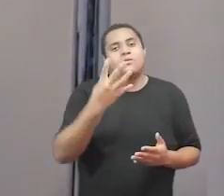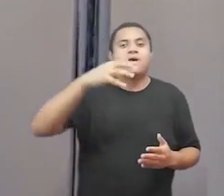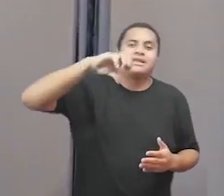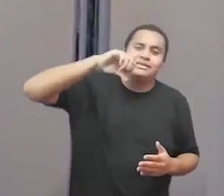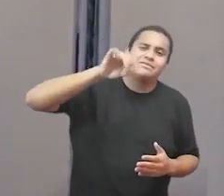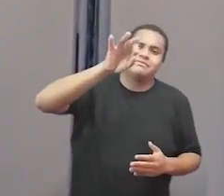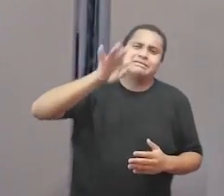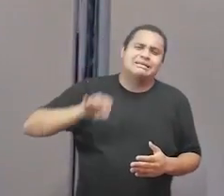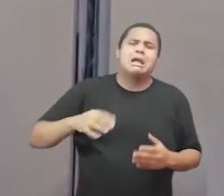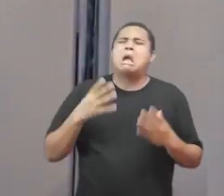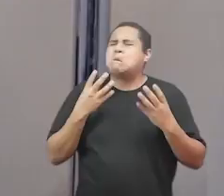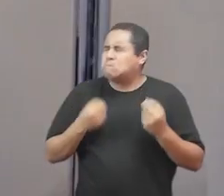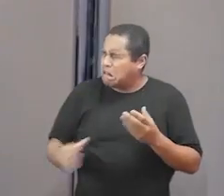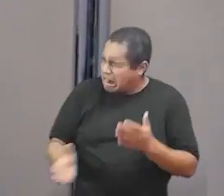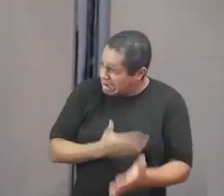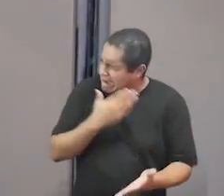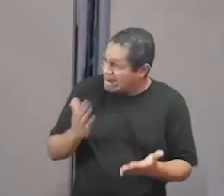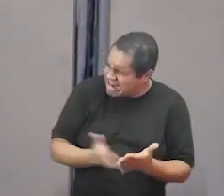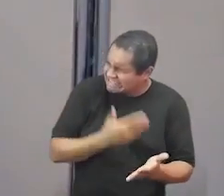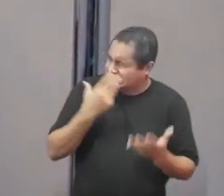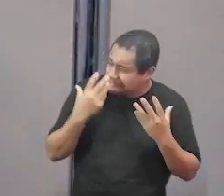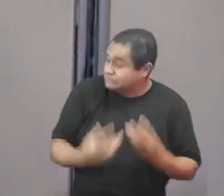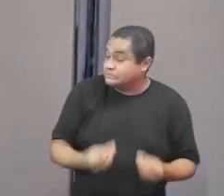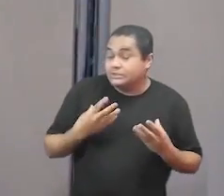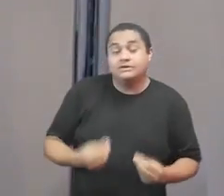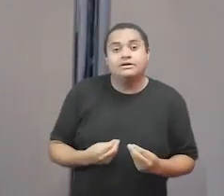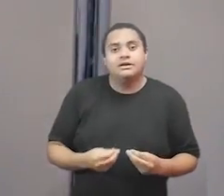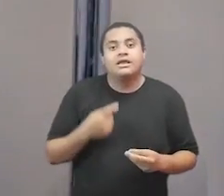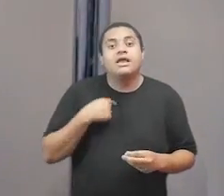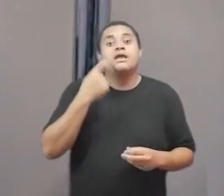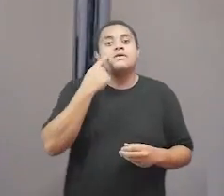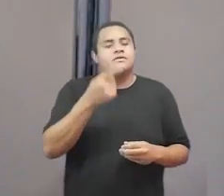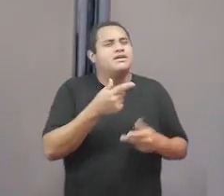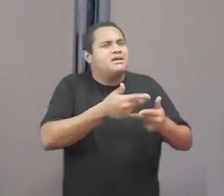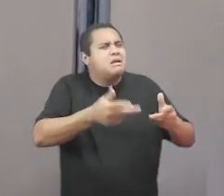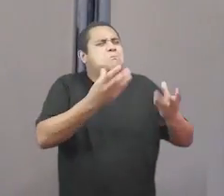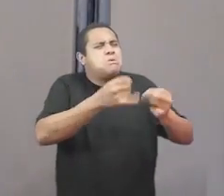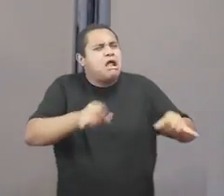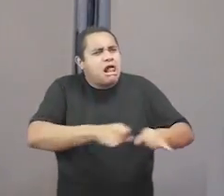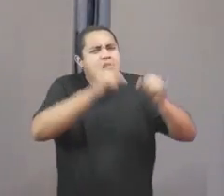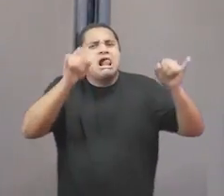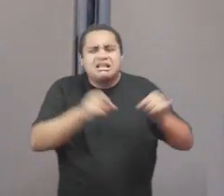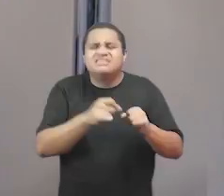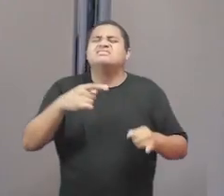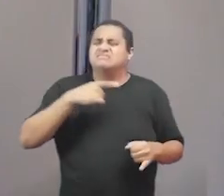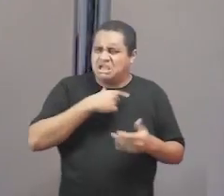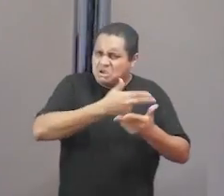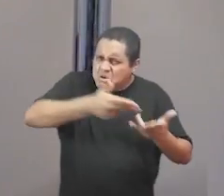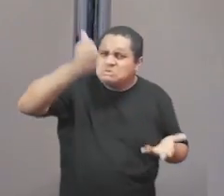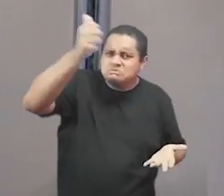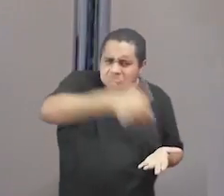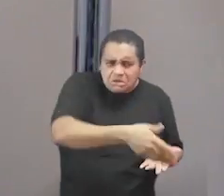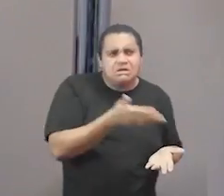49% é livro pra caralho. É muito livro. E esse excesso de porcaria, e tem muita porcaria, sem